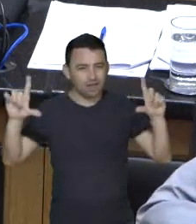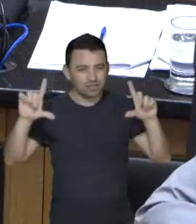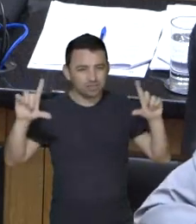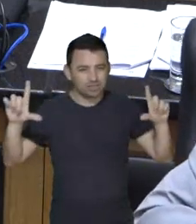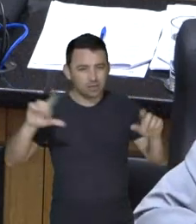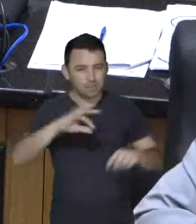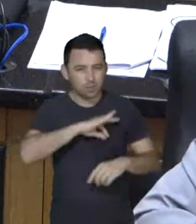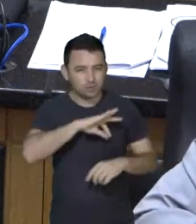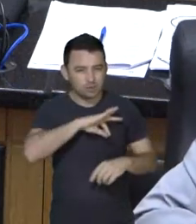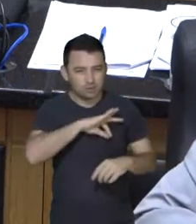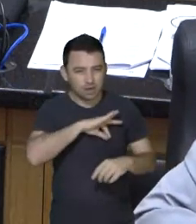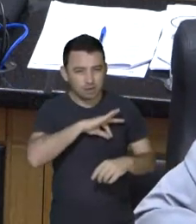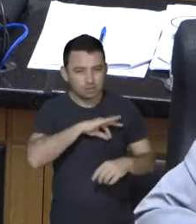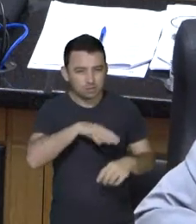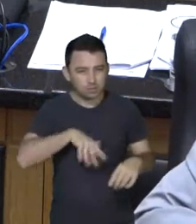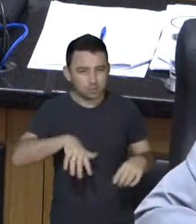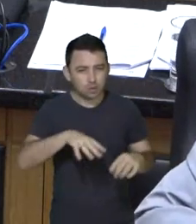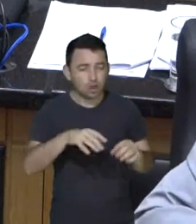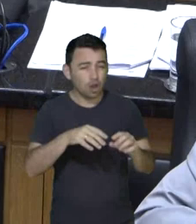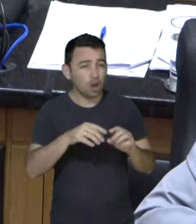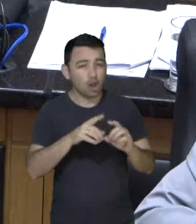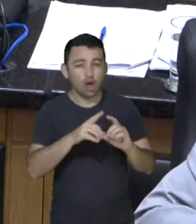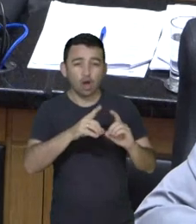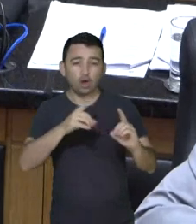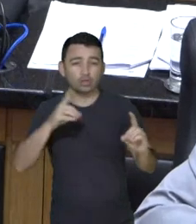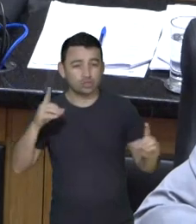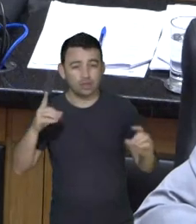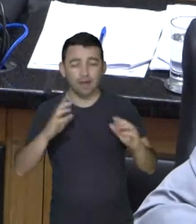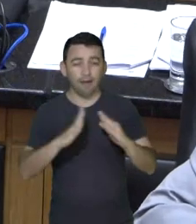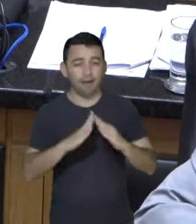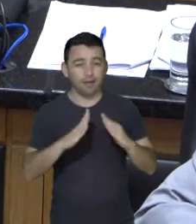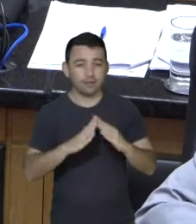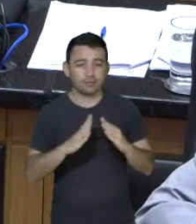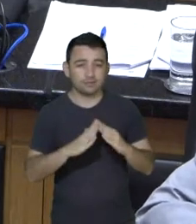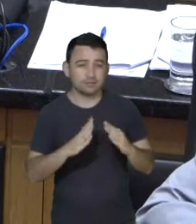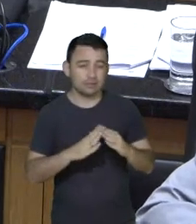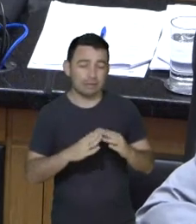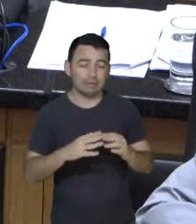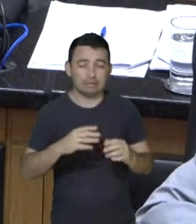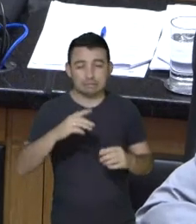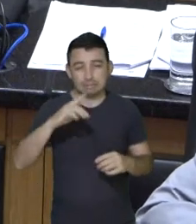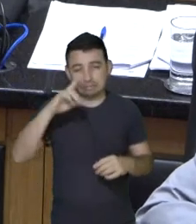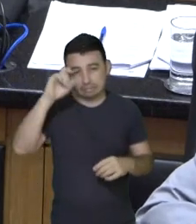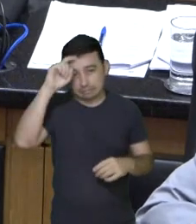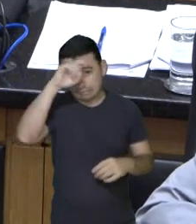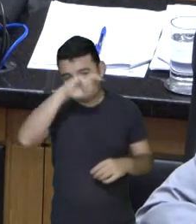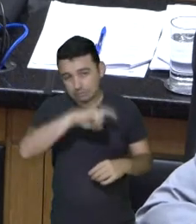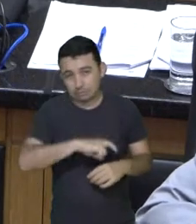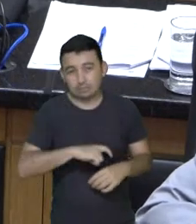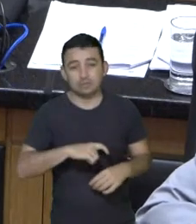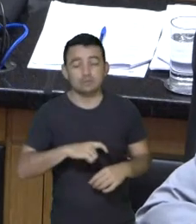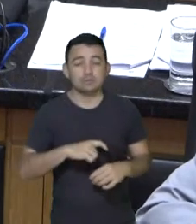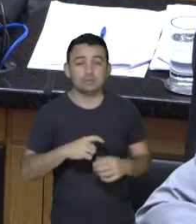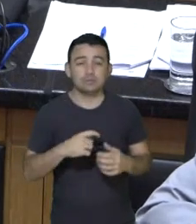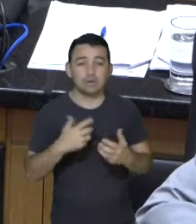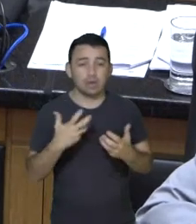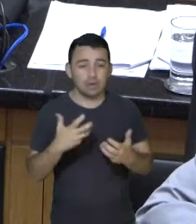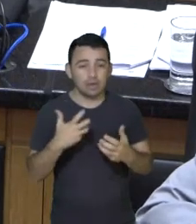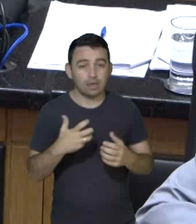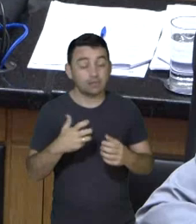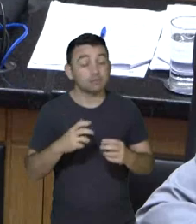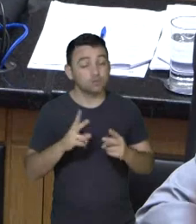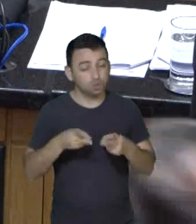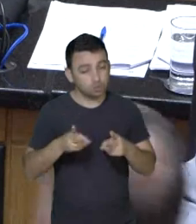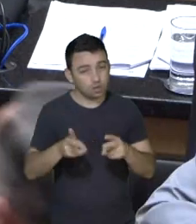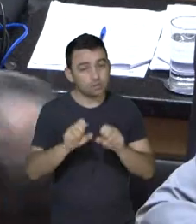policiais penais estão longe de suas casas, enfrentando todas as adversidades possíveis para manter o sistema